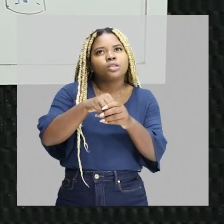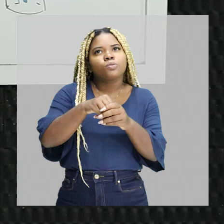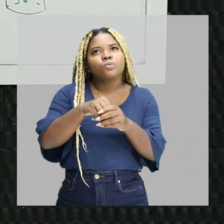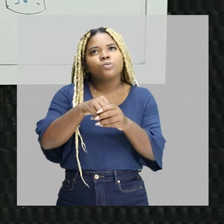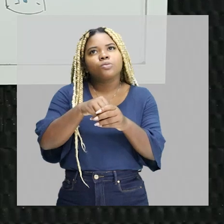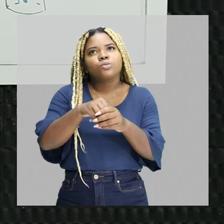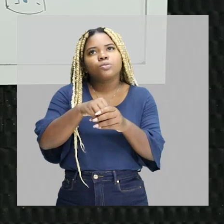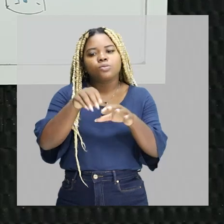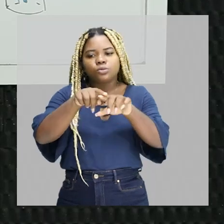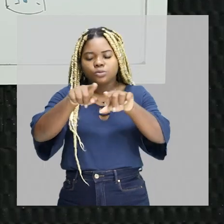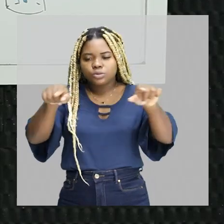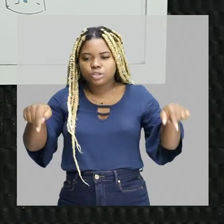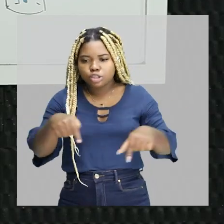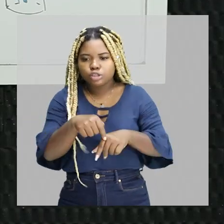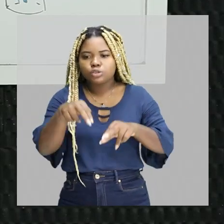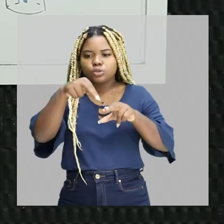piscina,